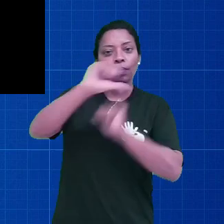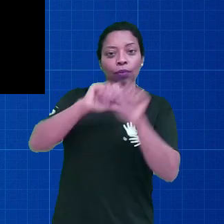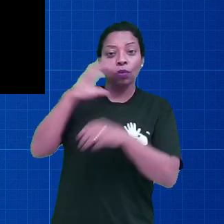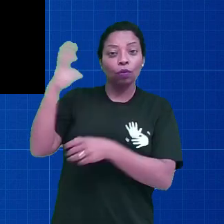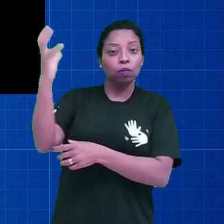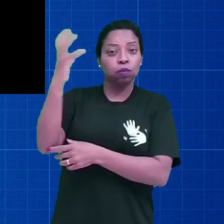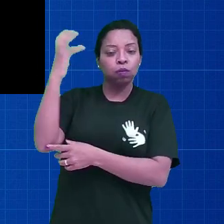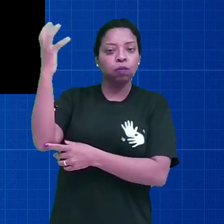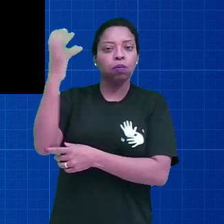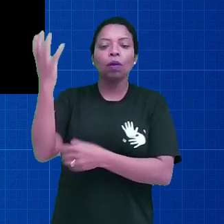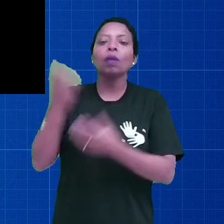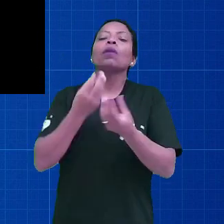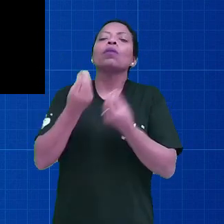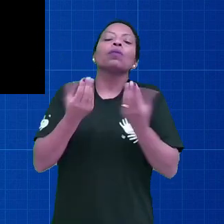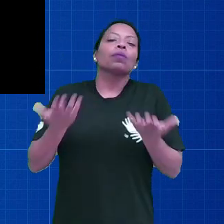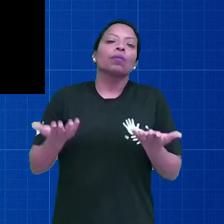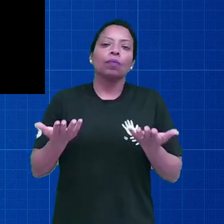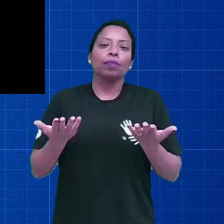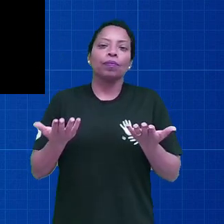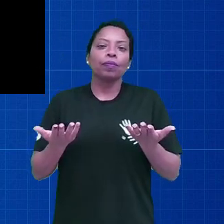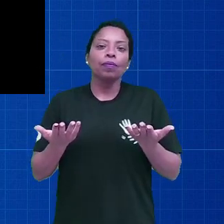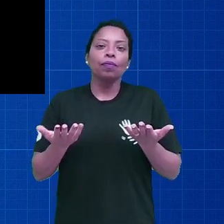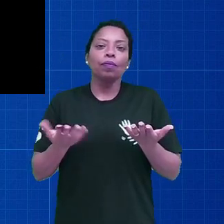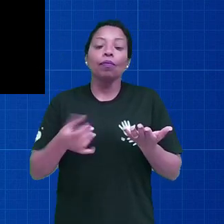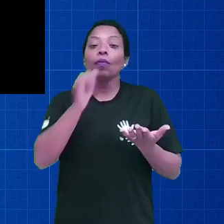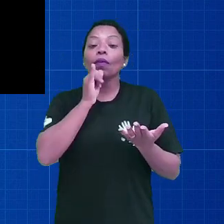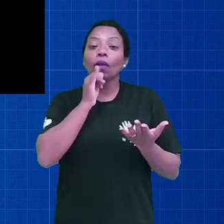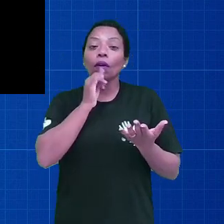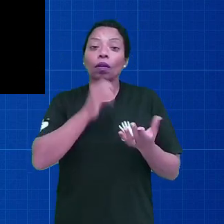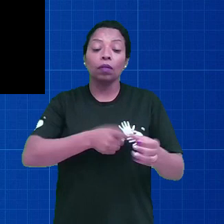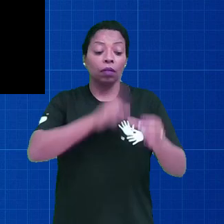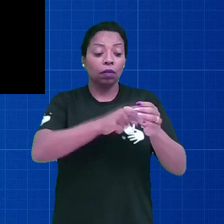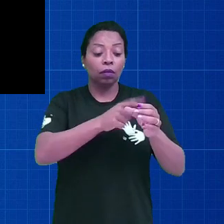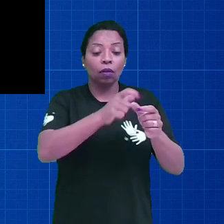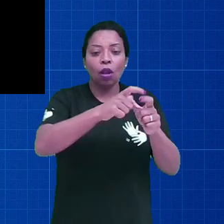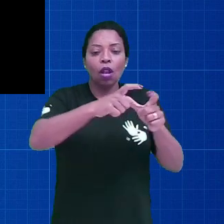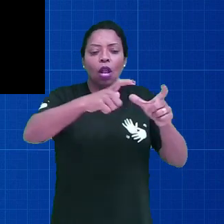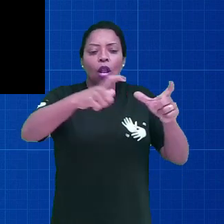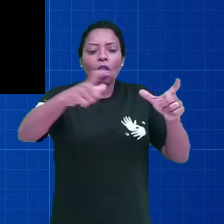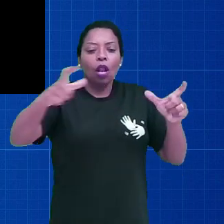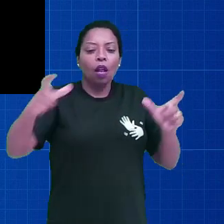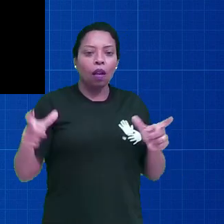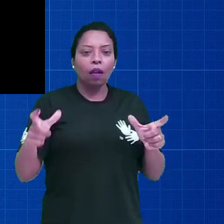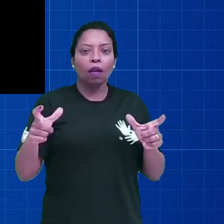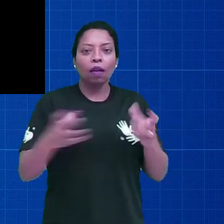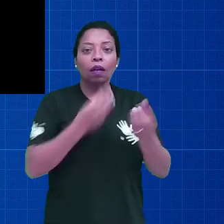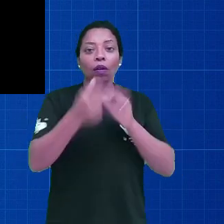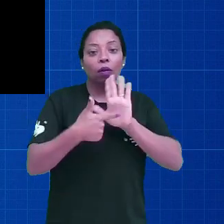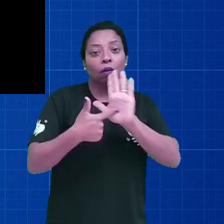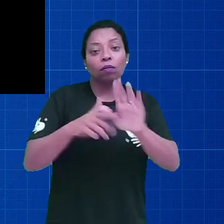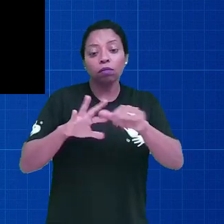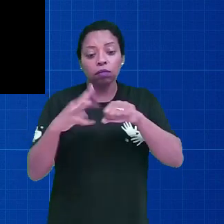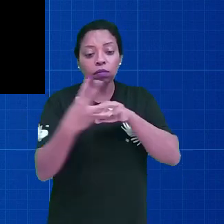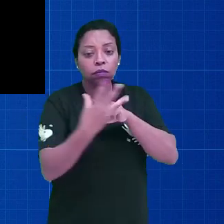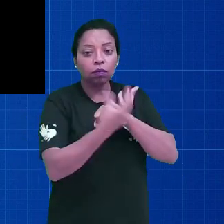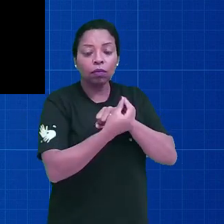Quanto que corresponde o efeito da urbanização nesses dados meteorológicos?